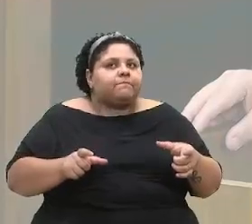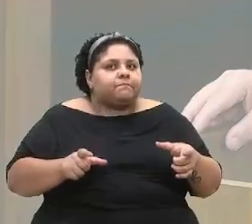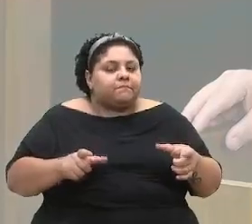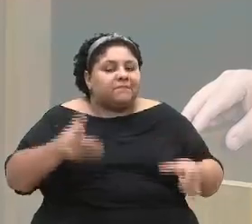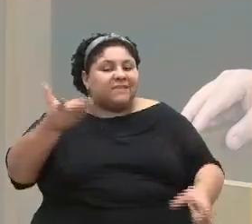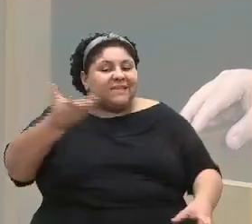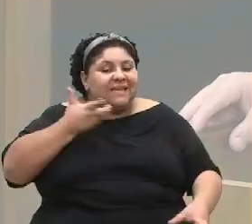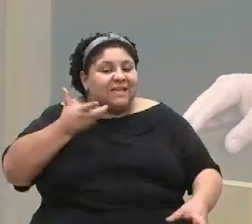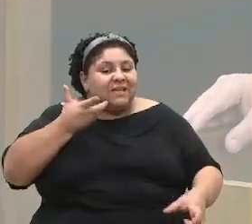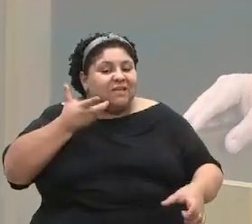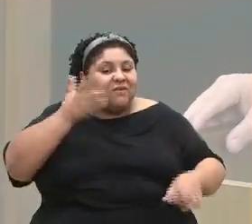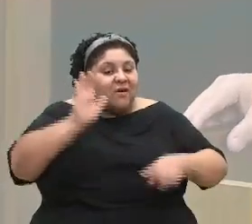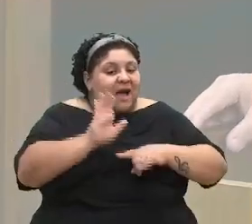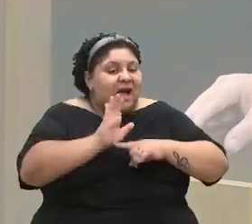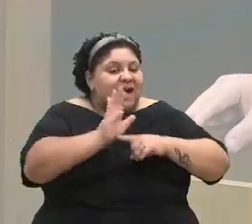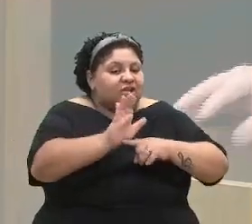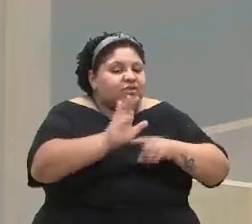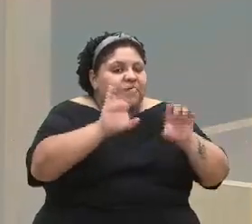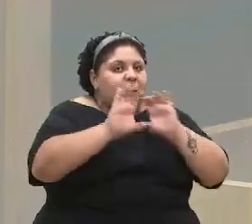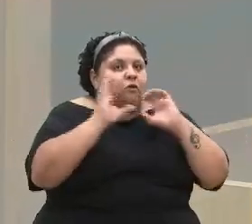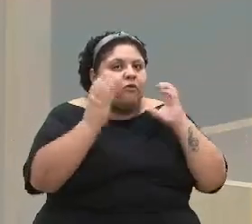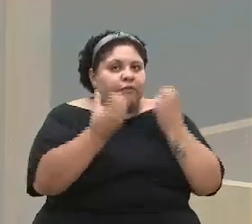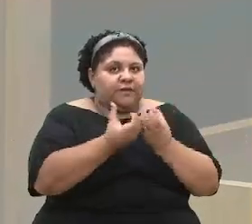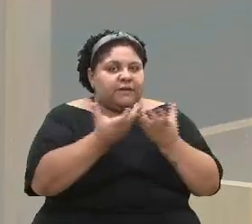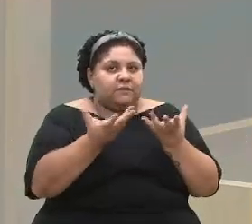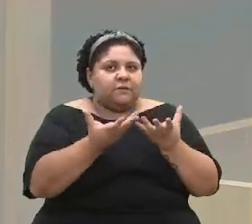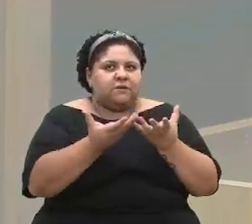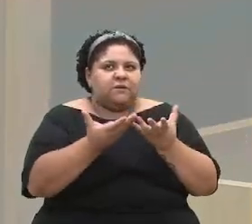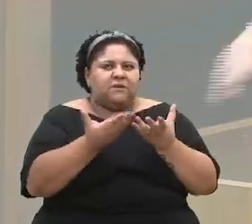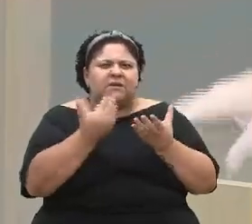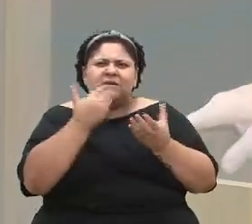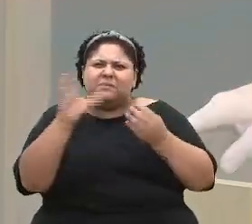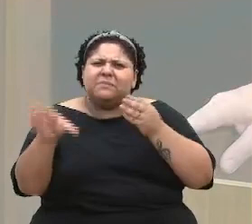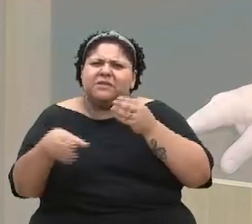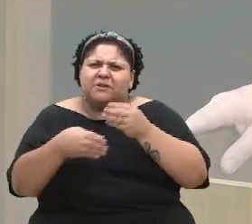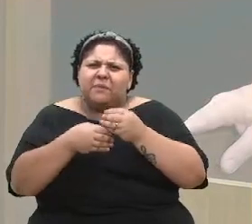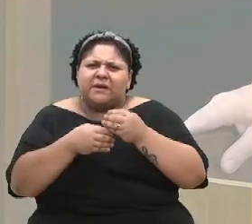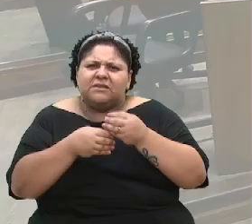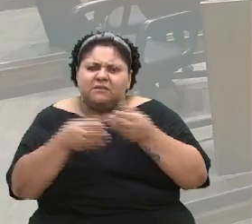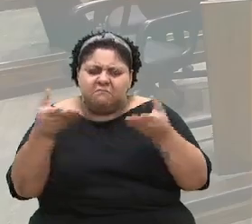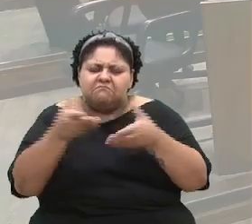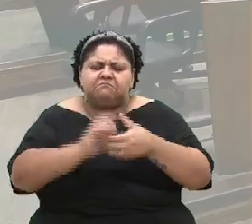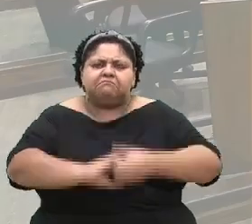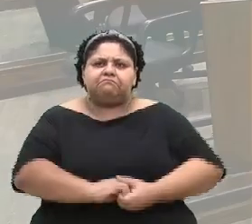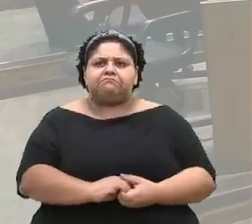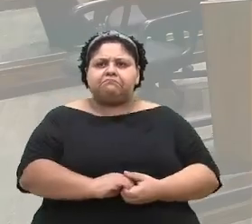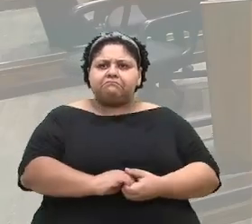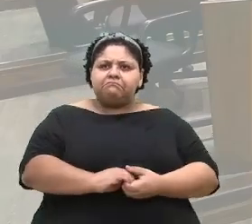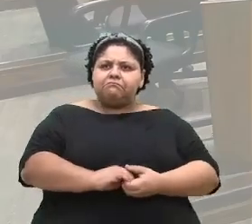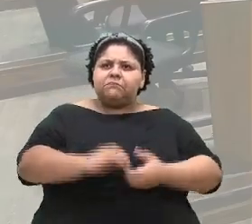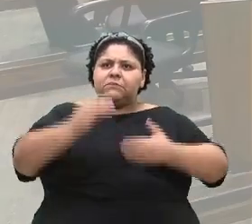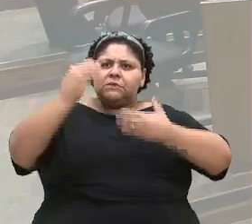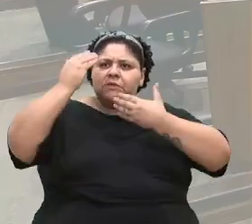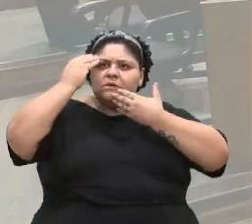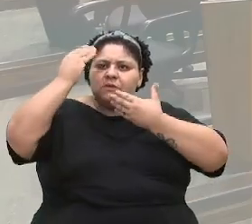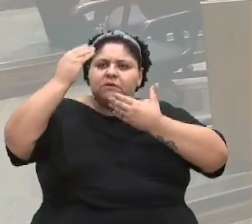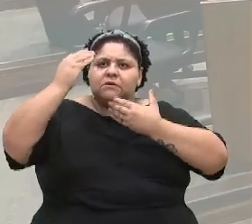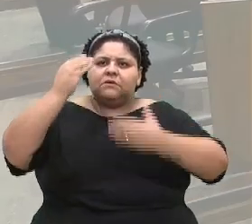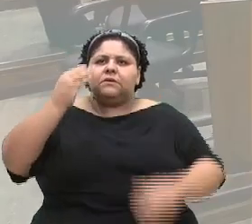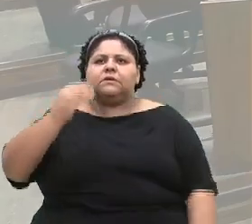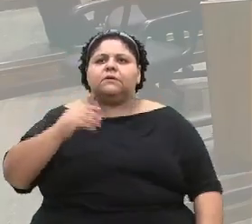querendo ajudar a comunidade. Pediu uma parte? De imediato, vereador. Obrigado, vereador Lucas.